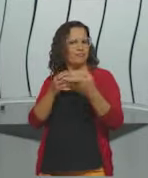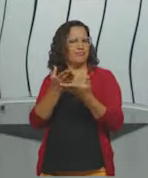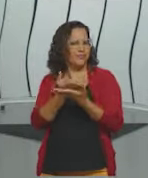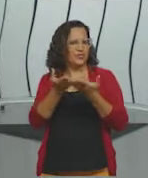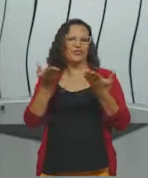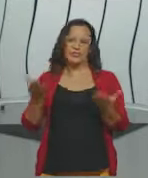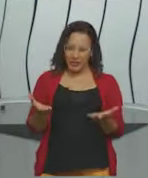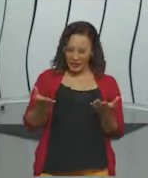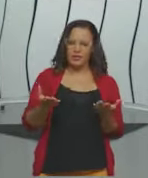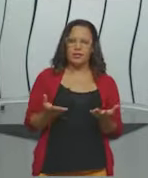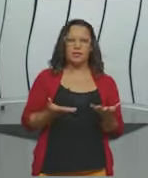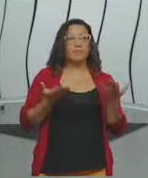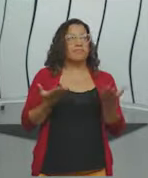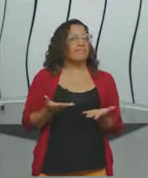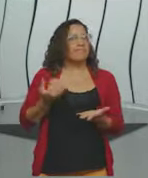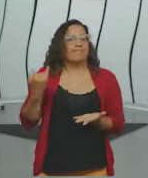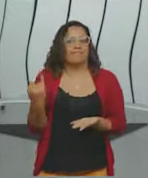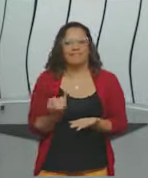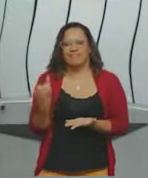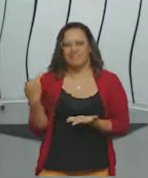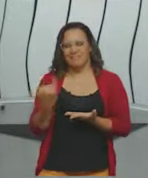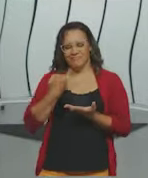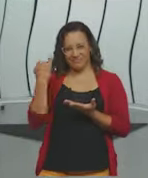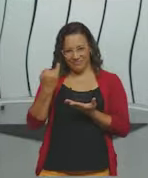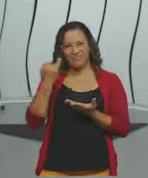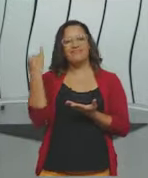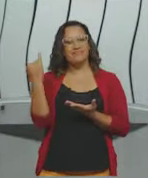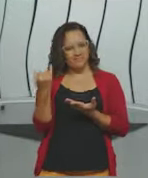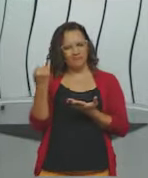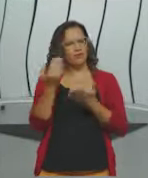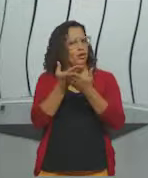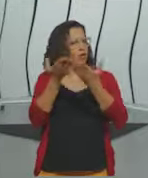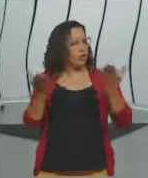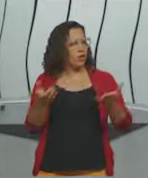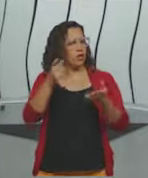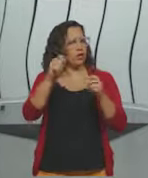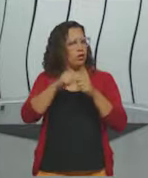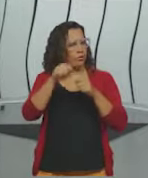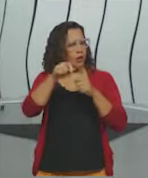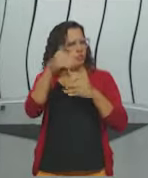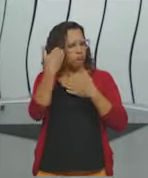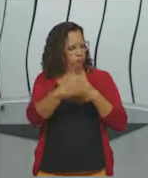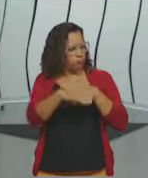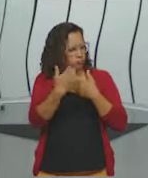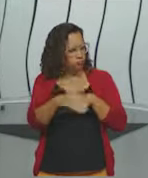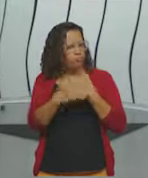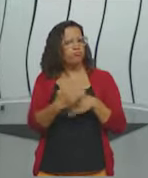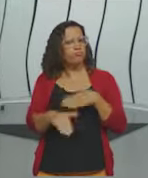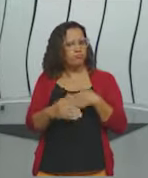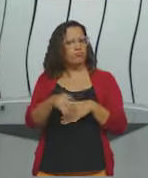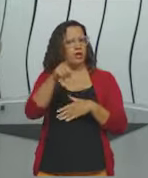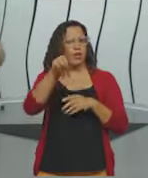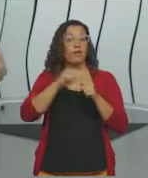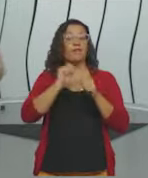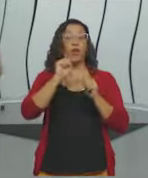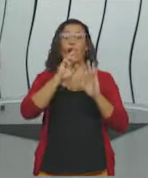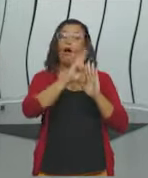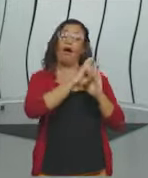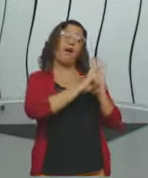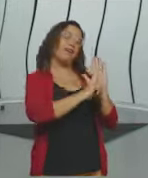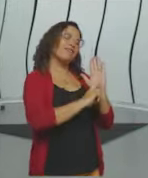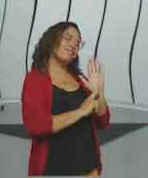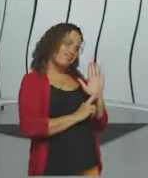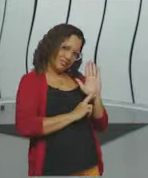é algo muitíssimo importante para você que vai fazer a prova, para você que vai produzir a